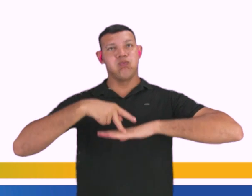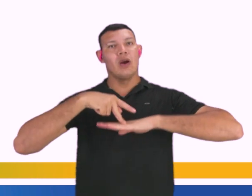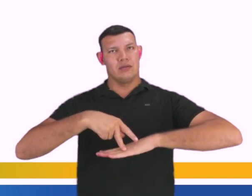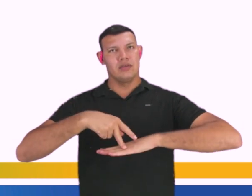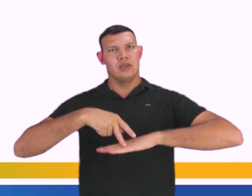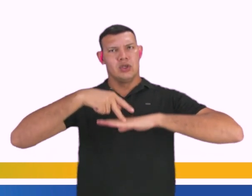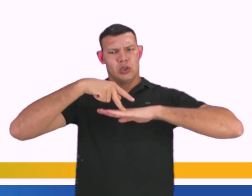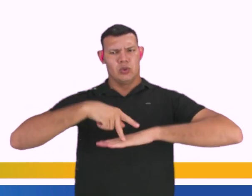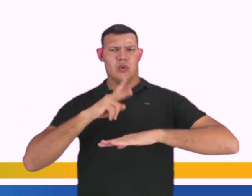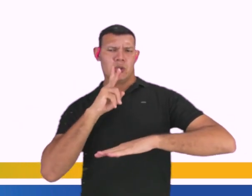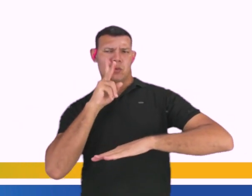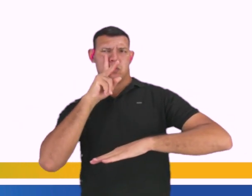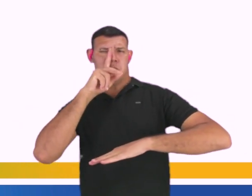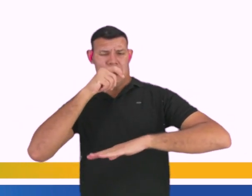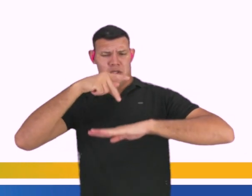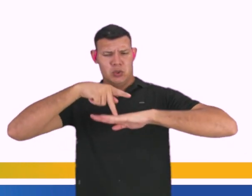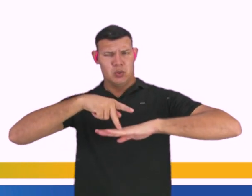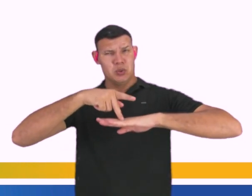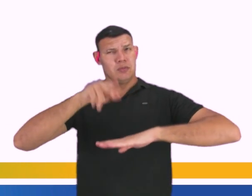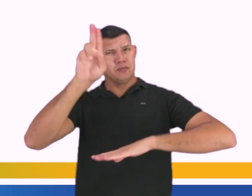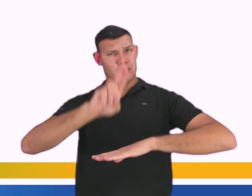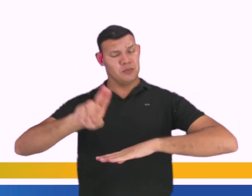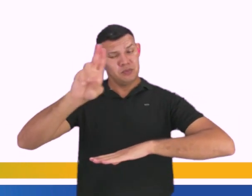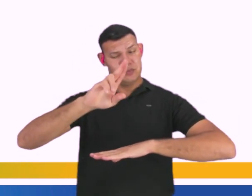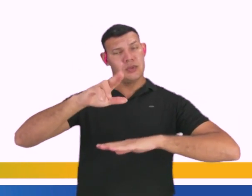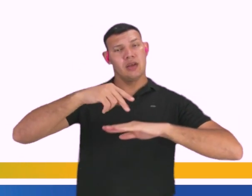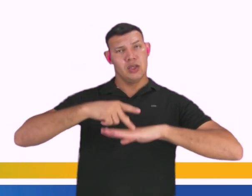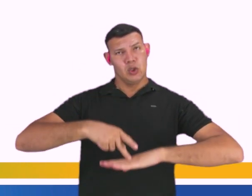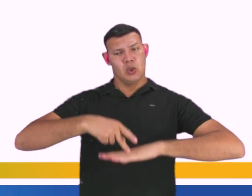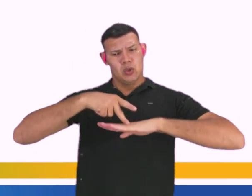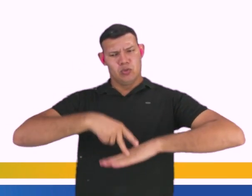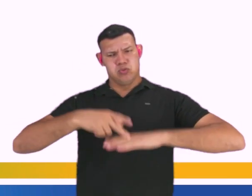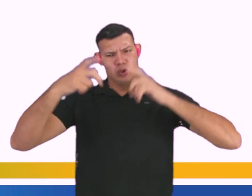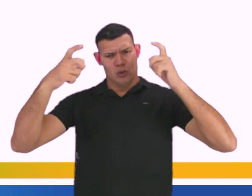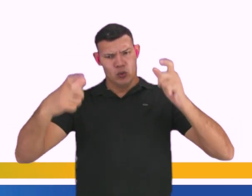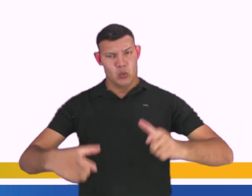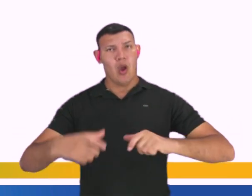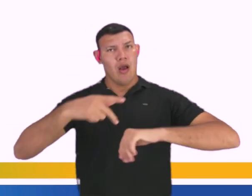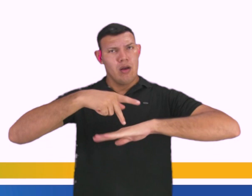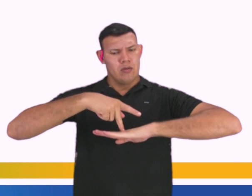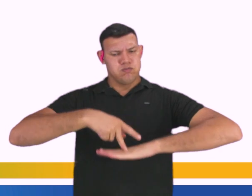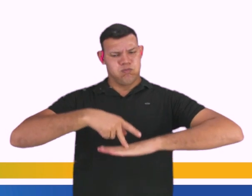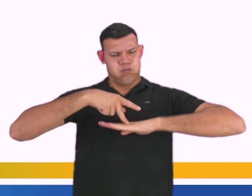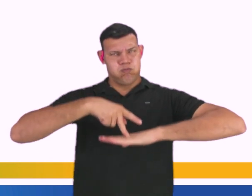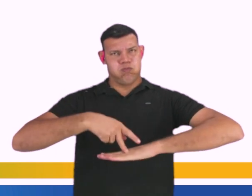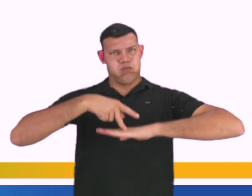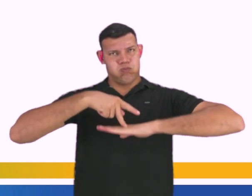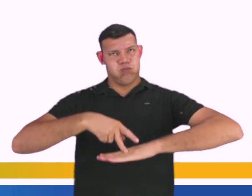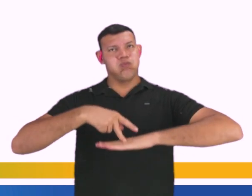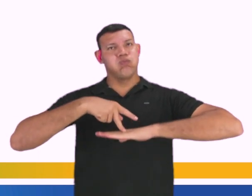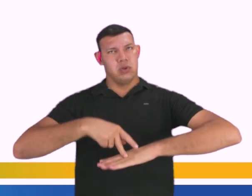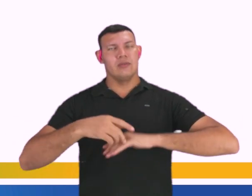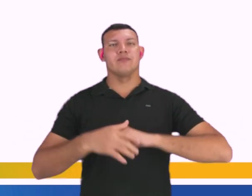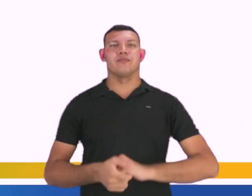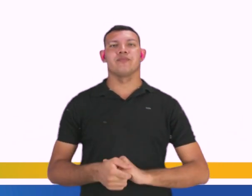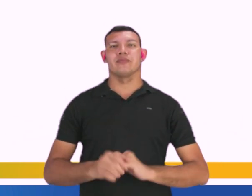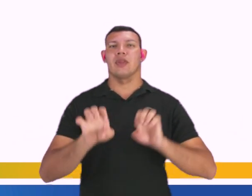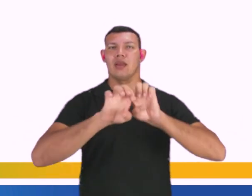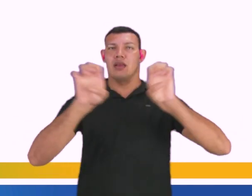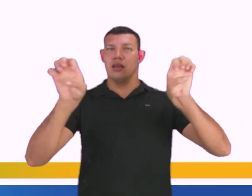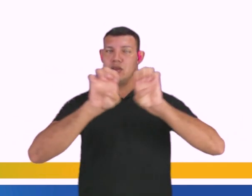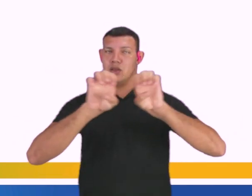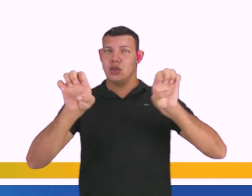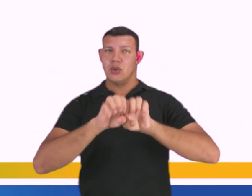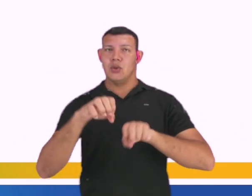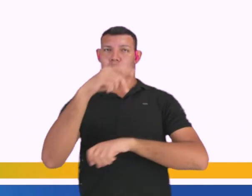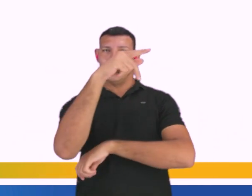Então tem uma área, é aplicada uma força, aí eu posso dizer que tem uma pressão ali, essa divisão da força sobre a área, que